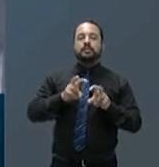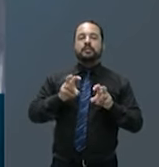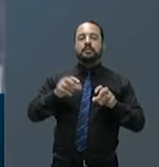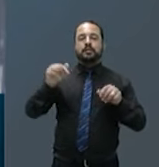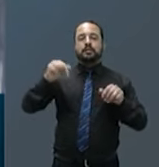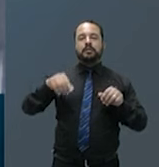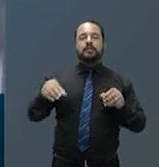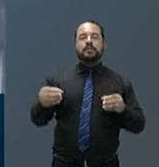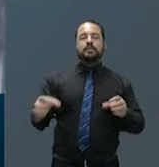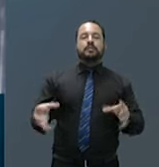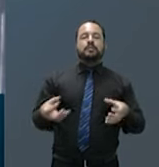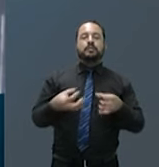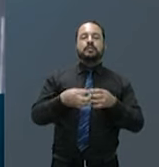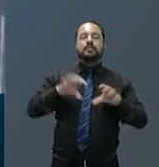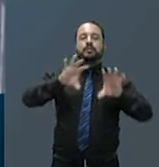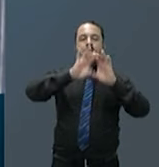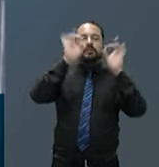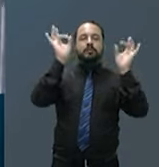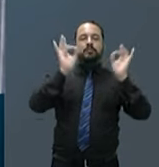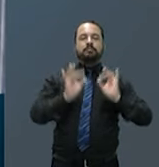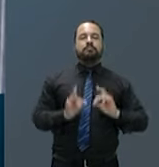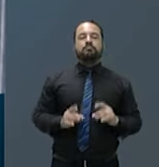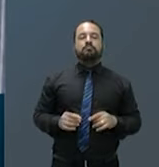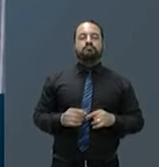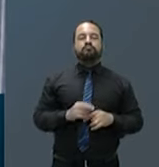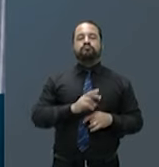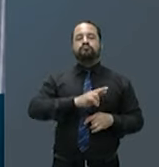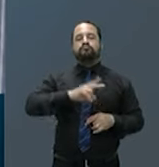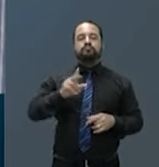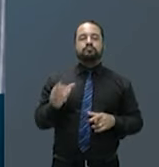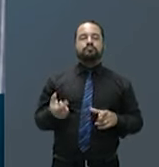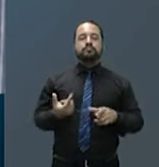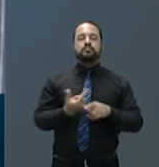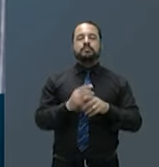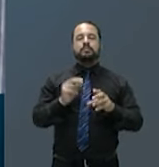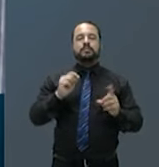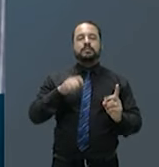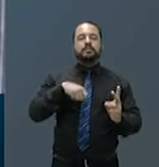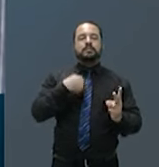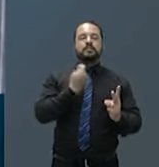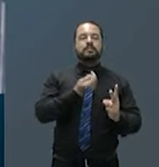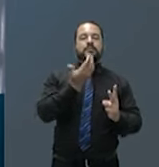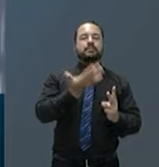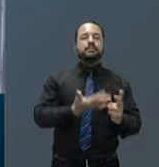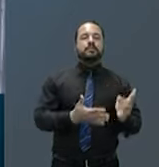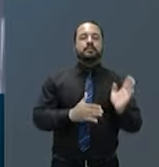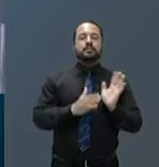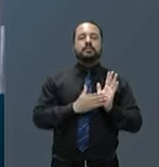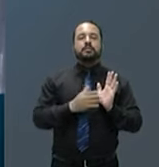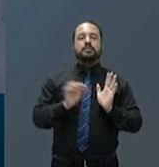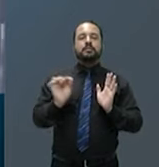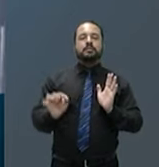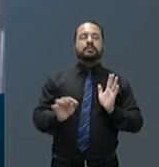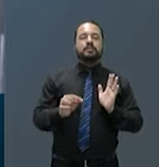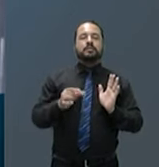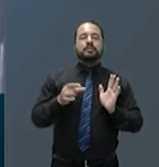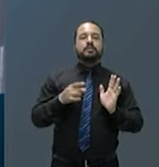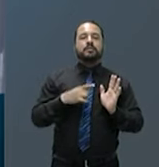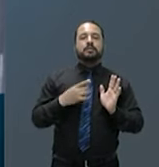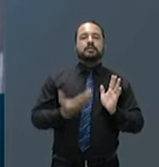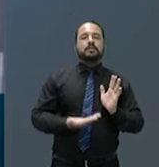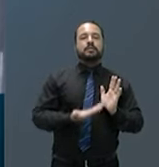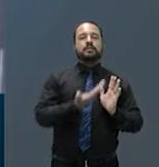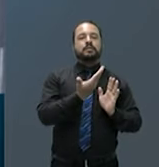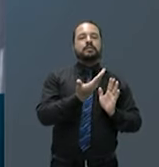foi suficiente para desobrigar as partes da comprovação de sua existência, mas